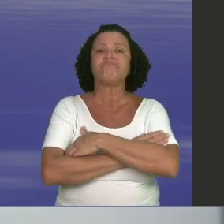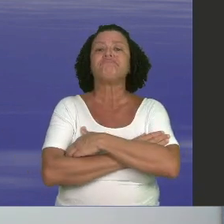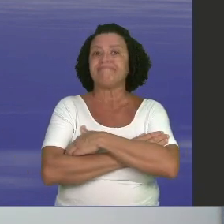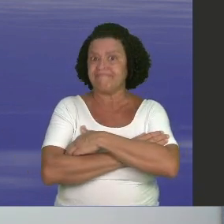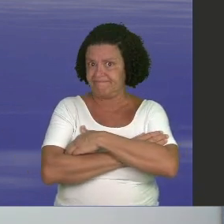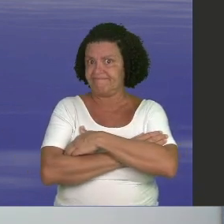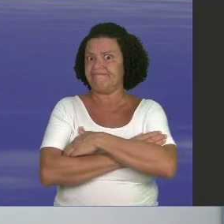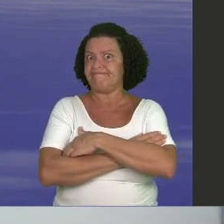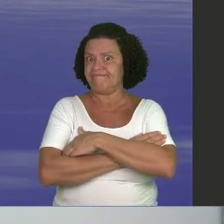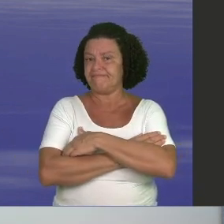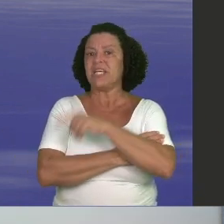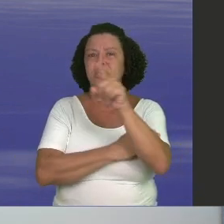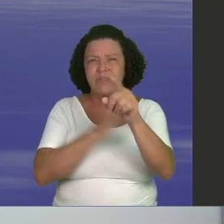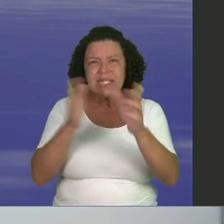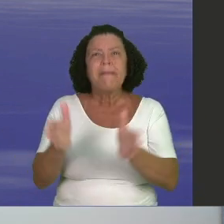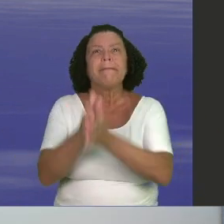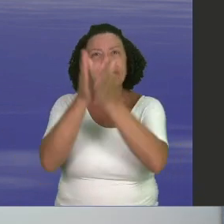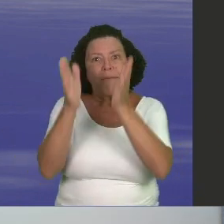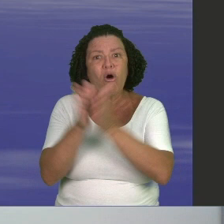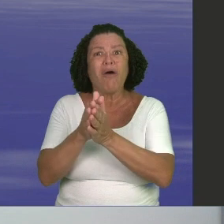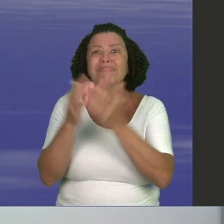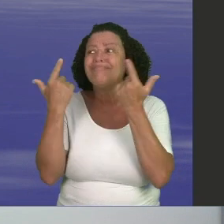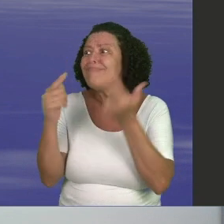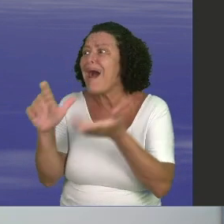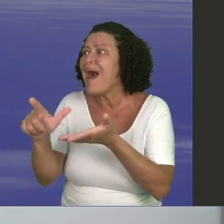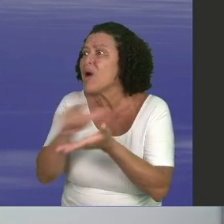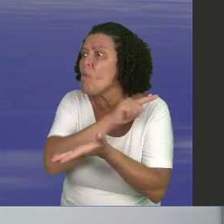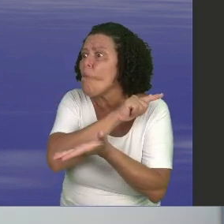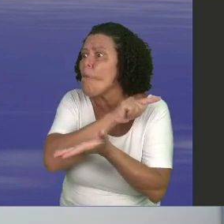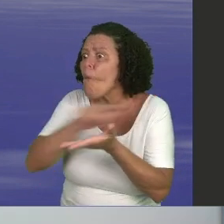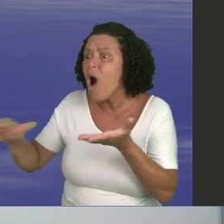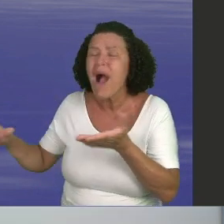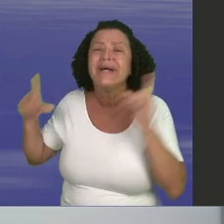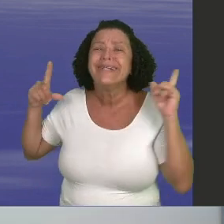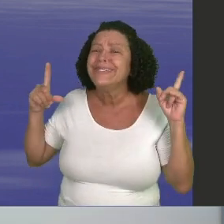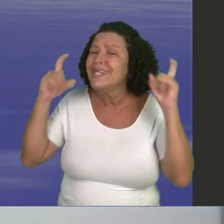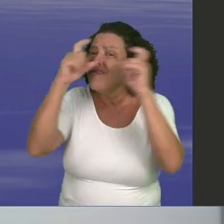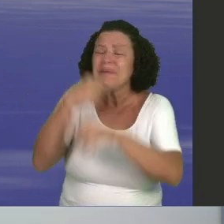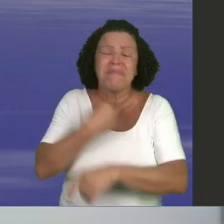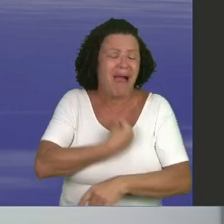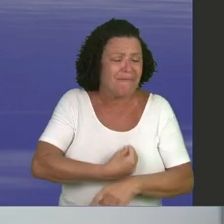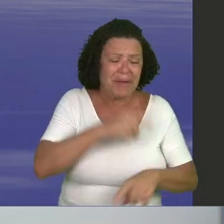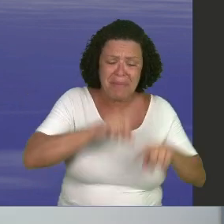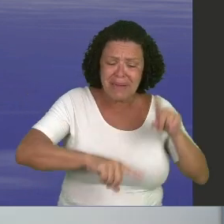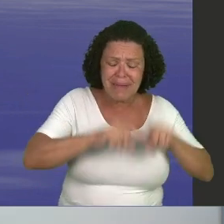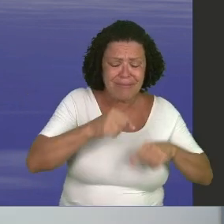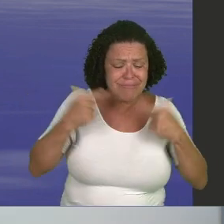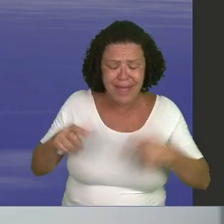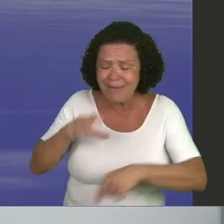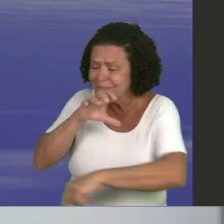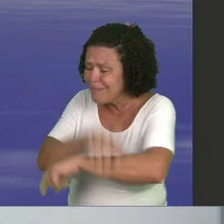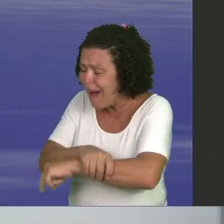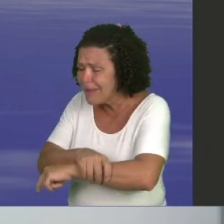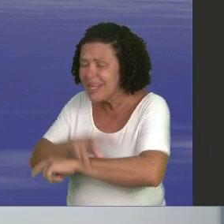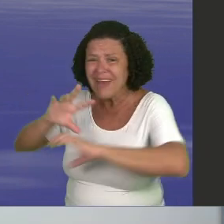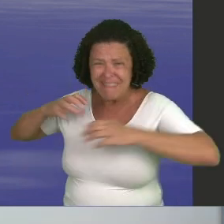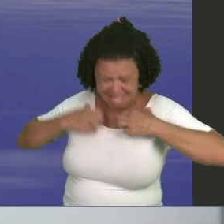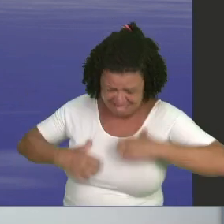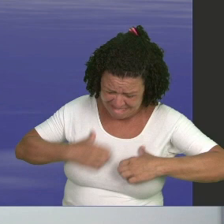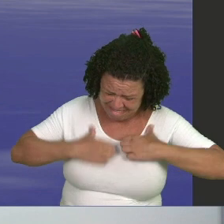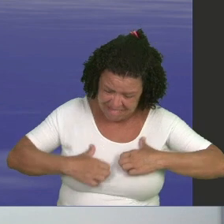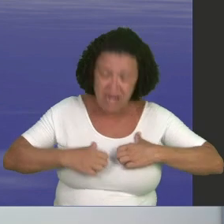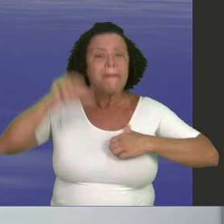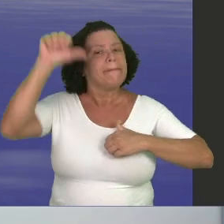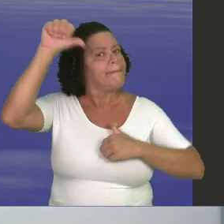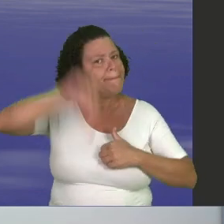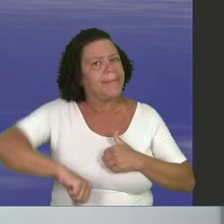se você for pobre de bens materiais, passar por dificuldades materiais, você se rebelar, só vai piorar